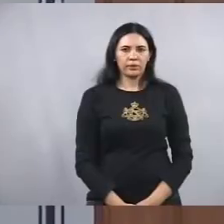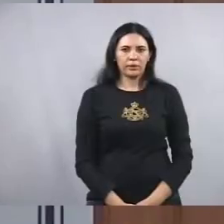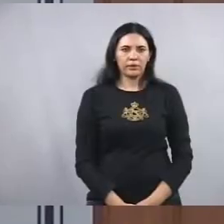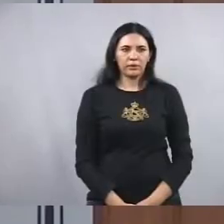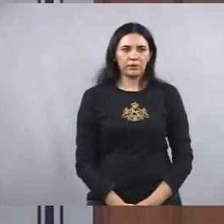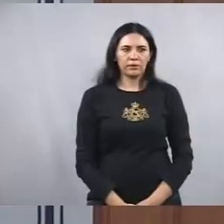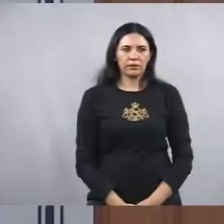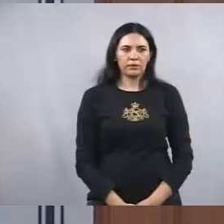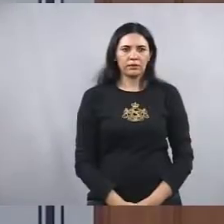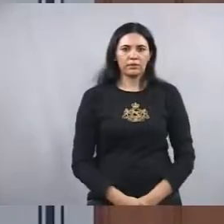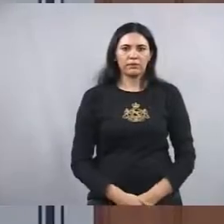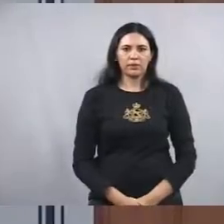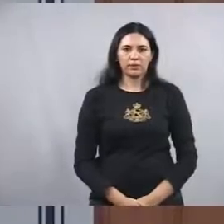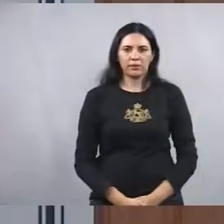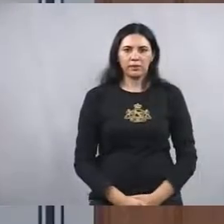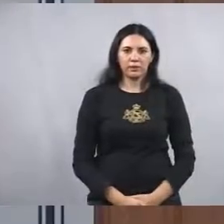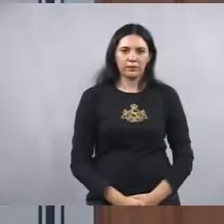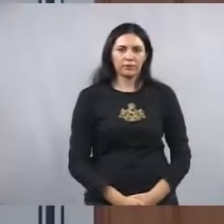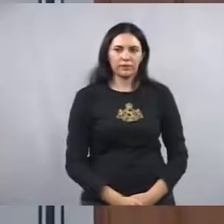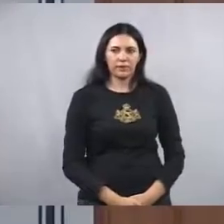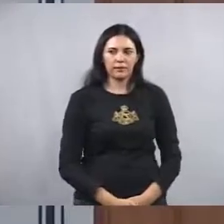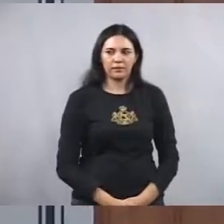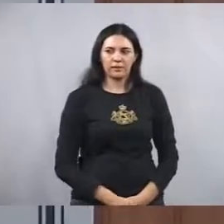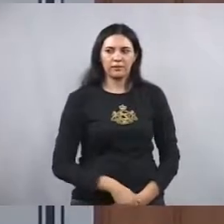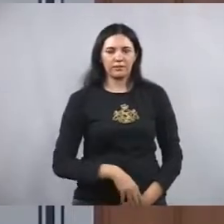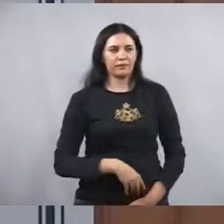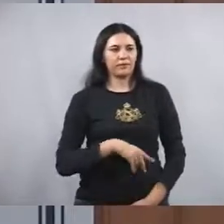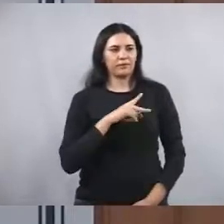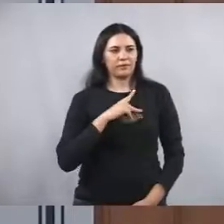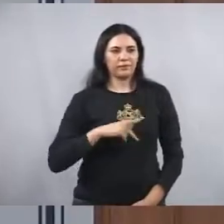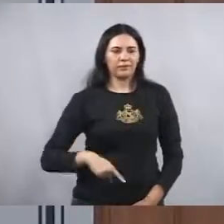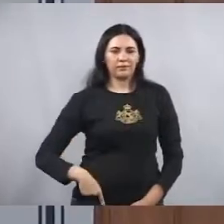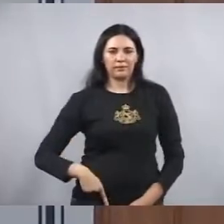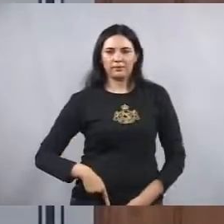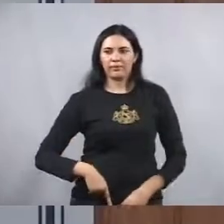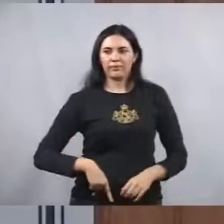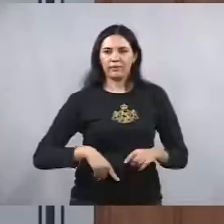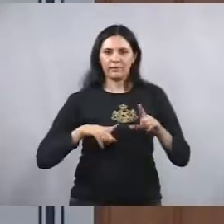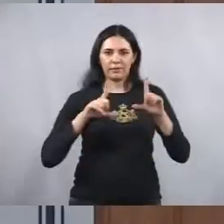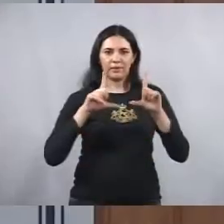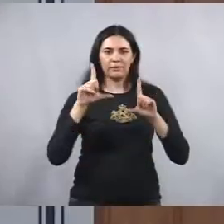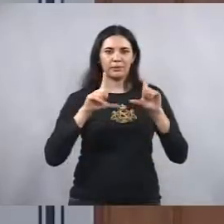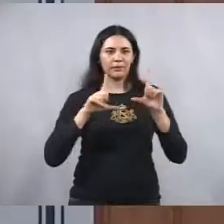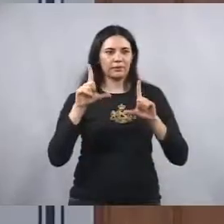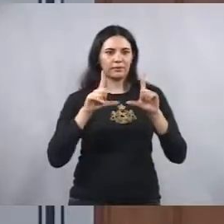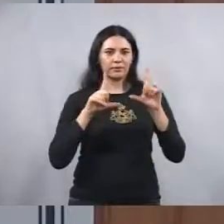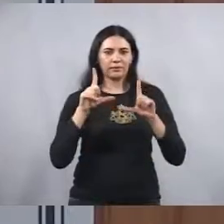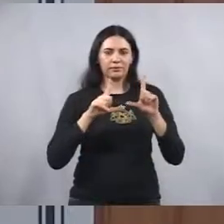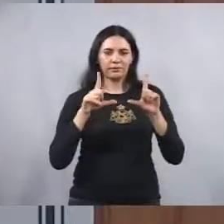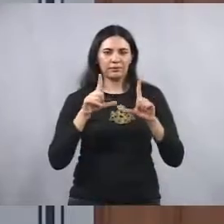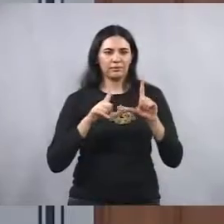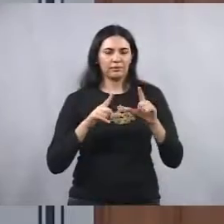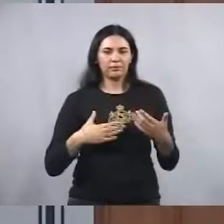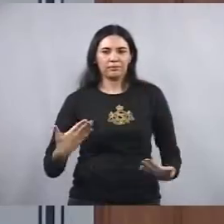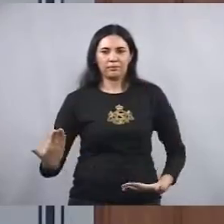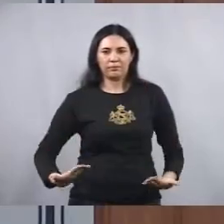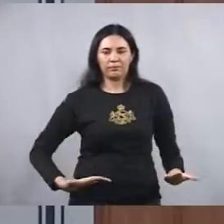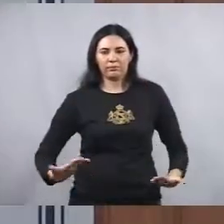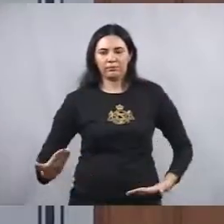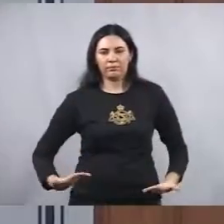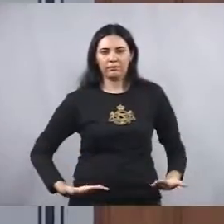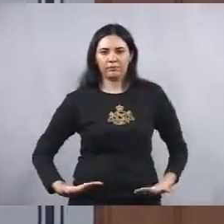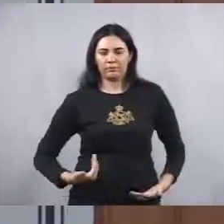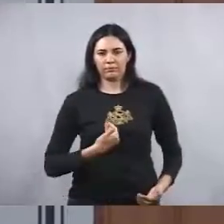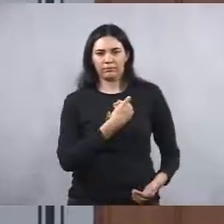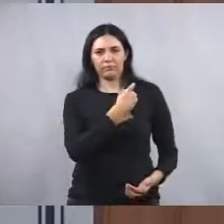o senhor presidente senhores funcionários dessa casa TV Câmara os servidores públicos